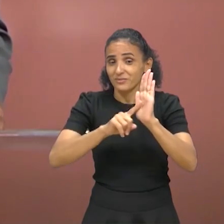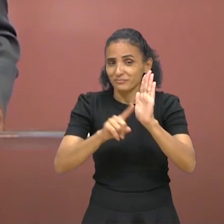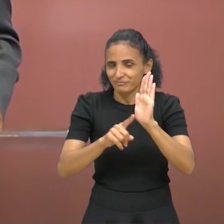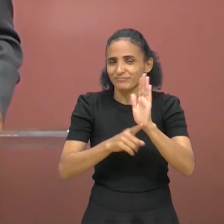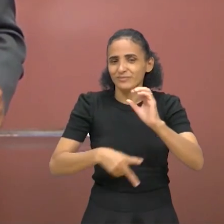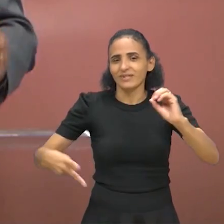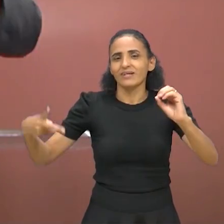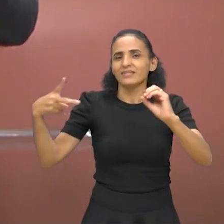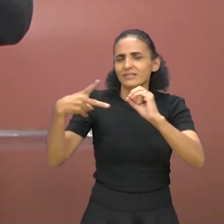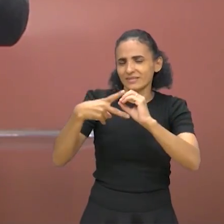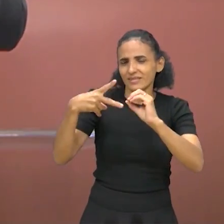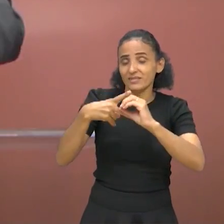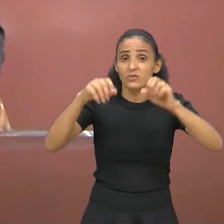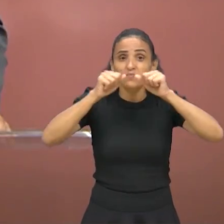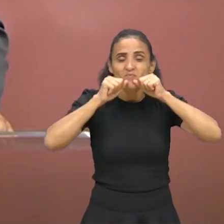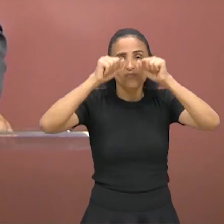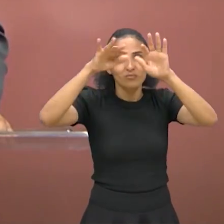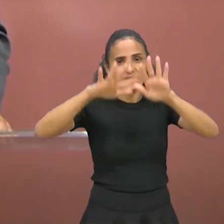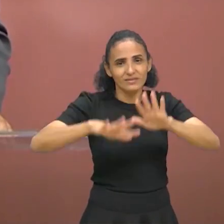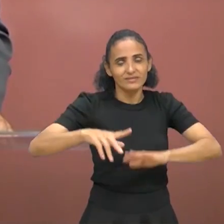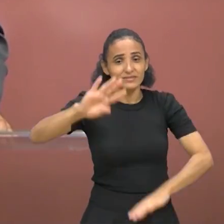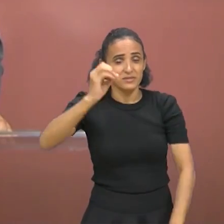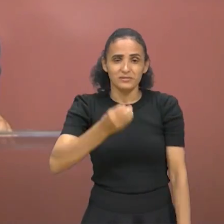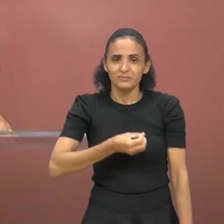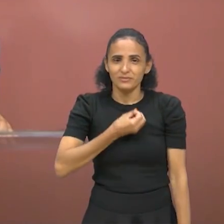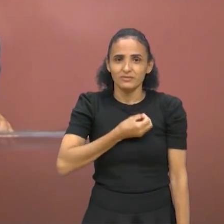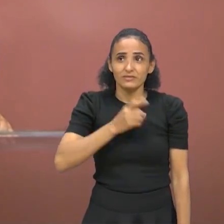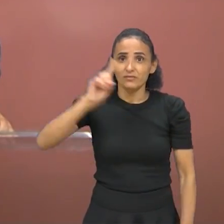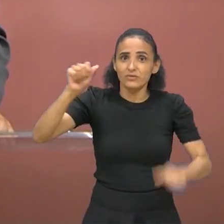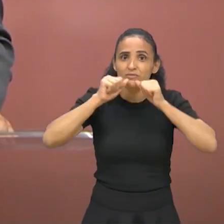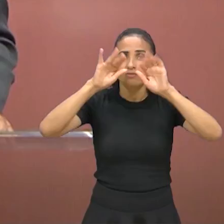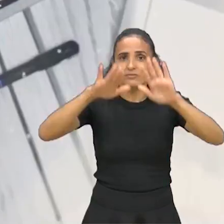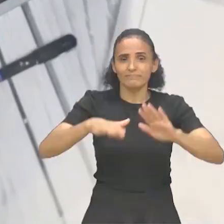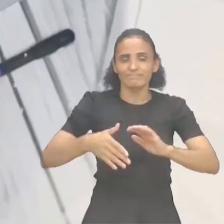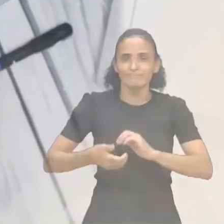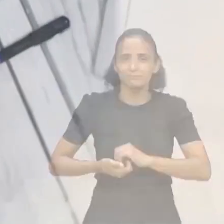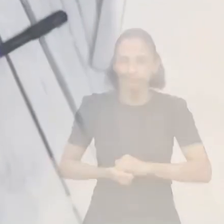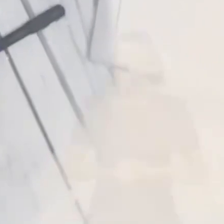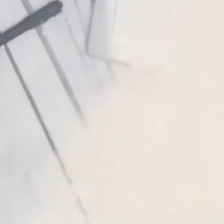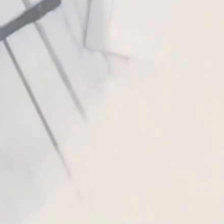Brasil de Comunicação, que tem sido uma bênção em nossas vidas. Que Deus te abençoe. Amém.